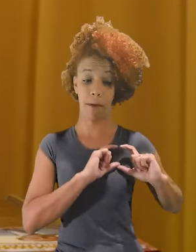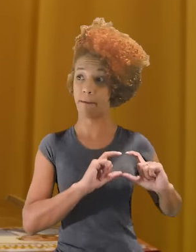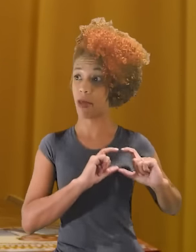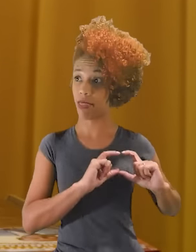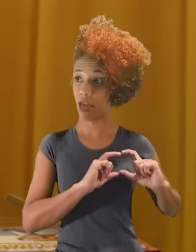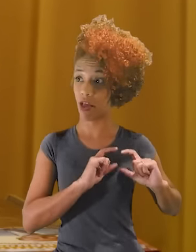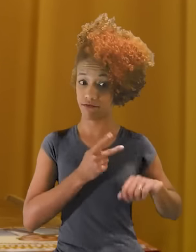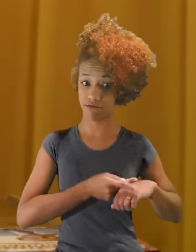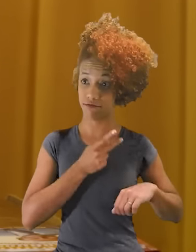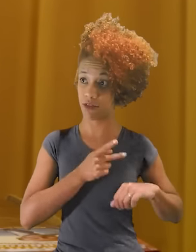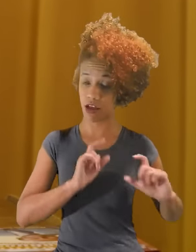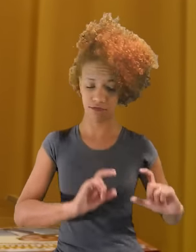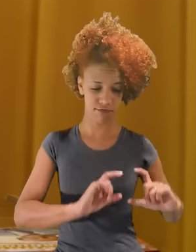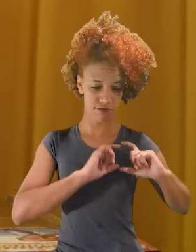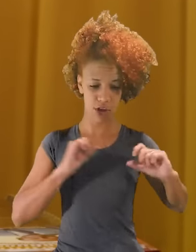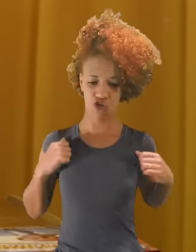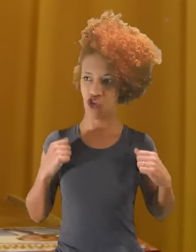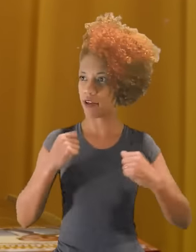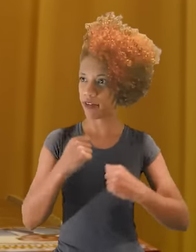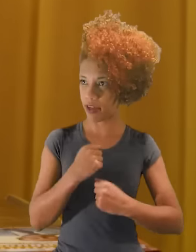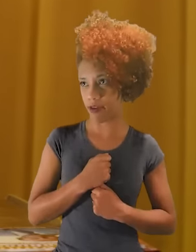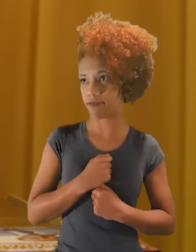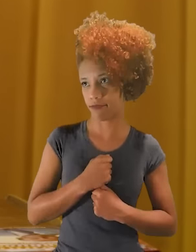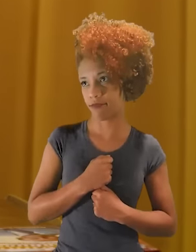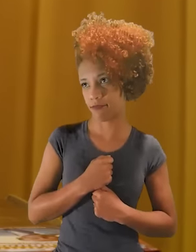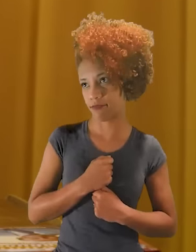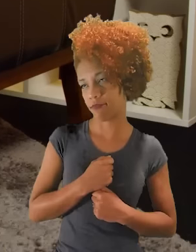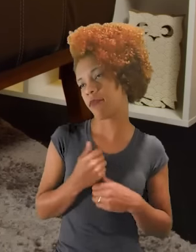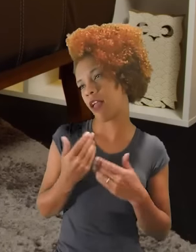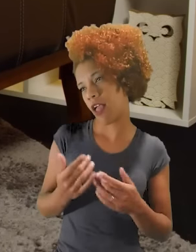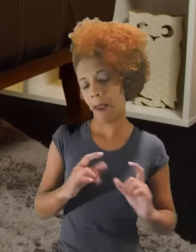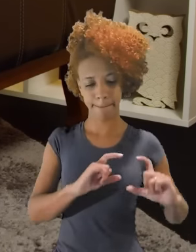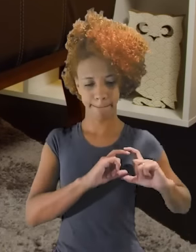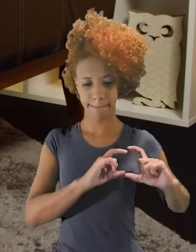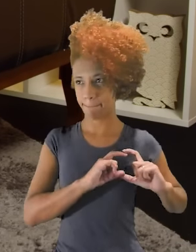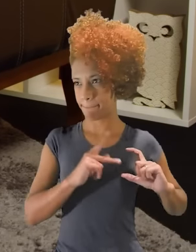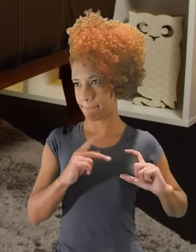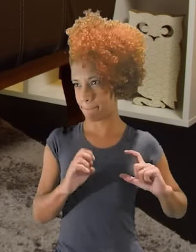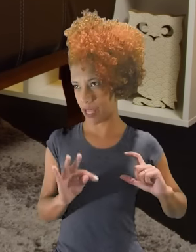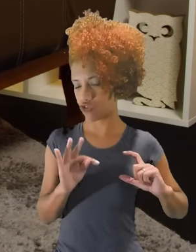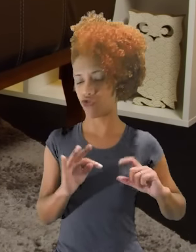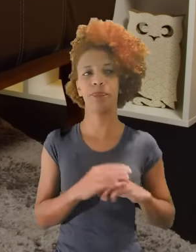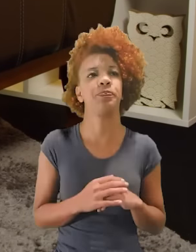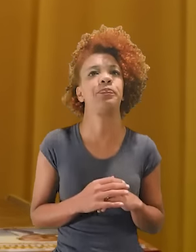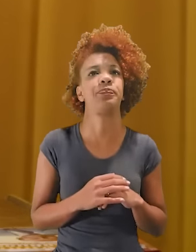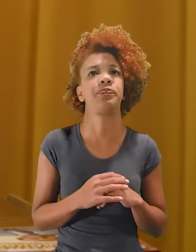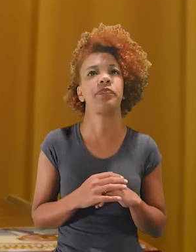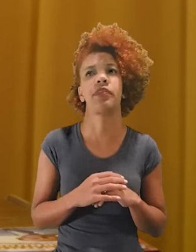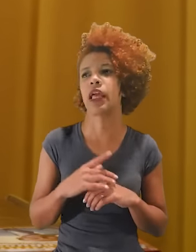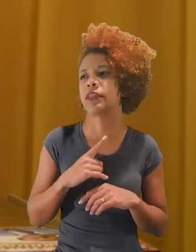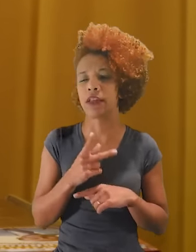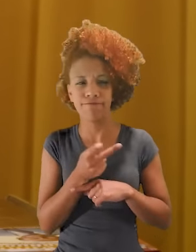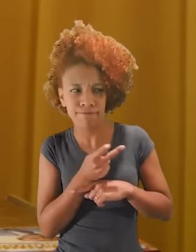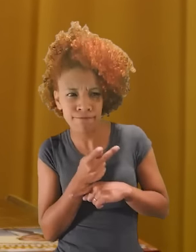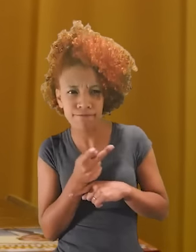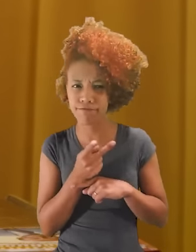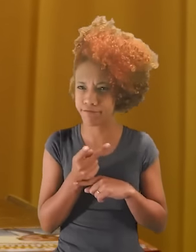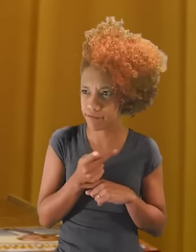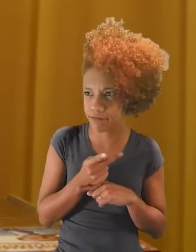medalha e ficava na jaqueta, né? Tipo, sim. Aqueles patch, né? Sim. Meu, e o cara, rato pra